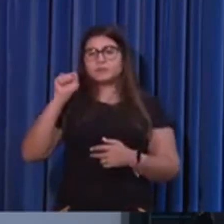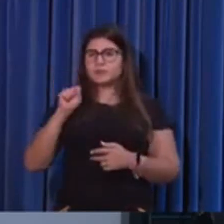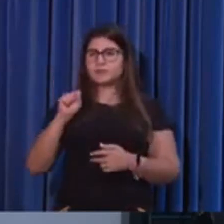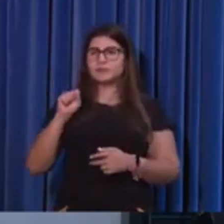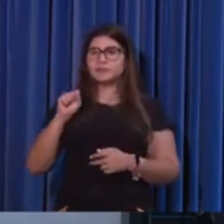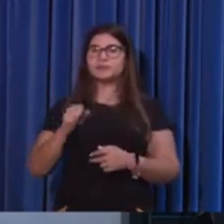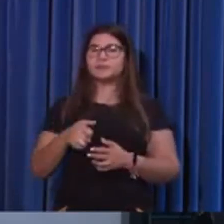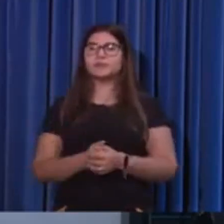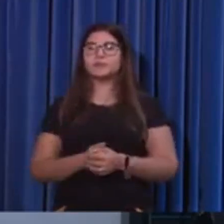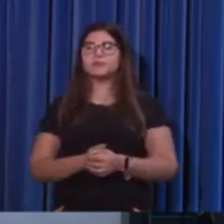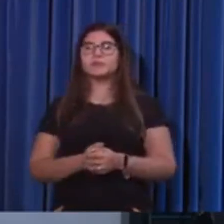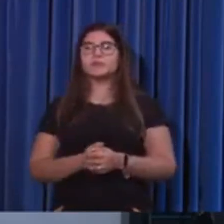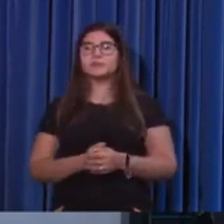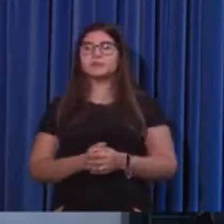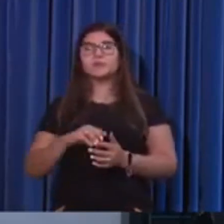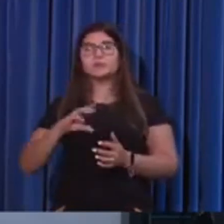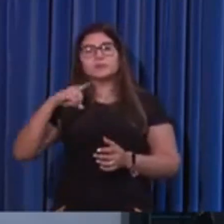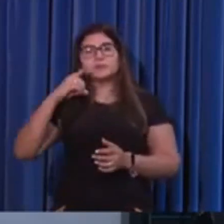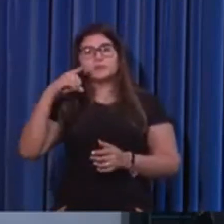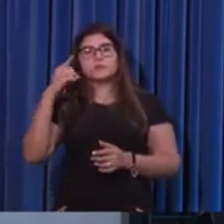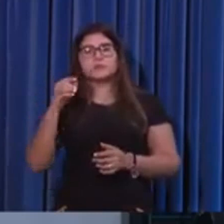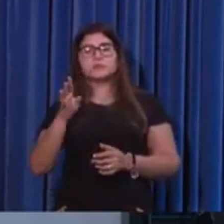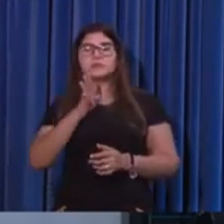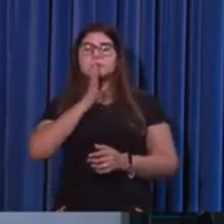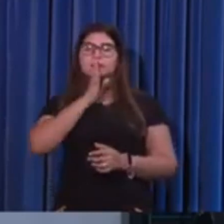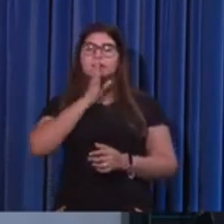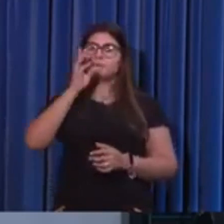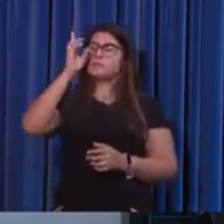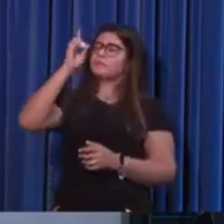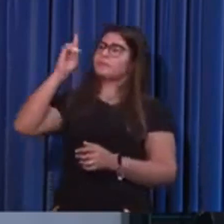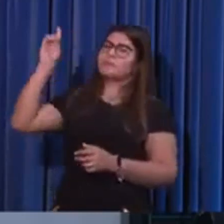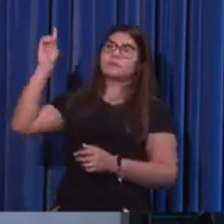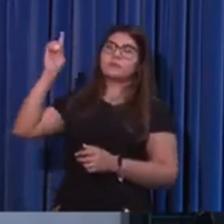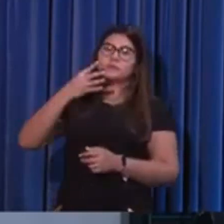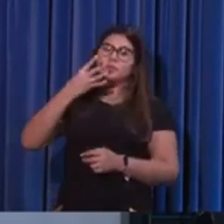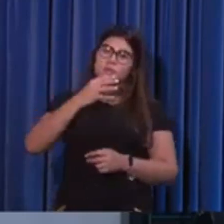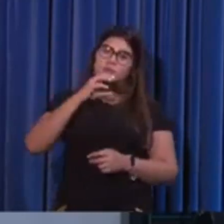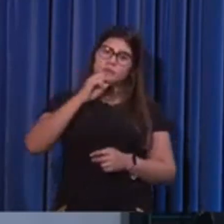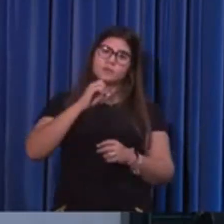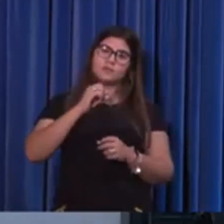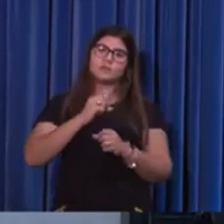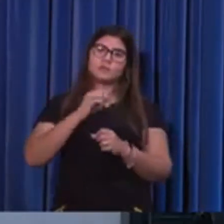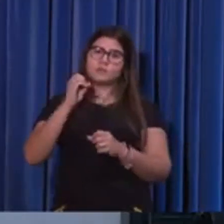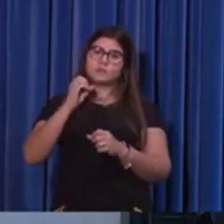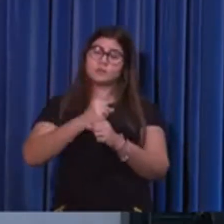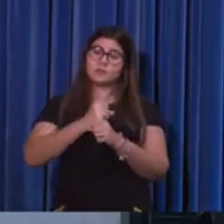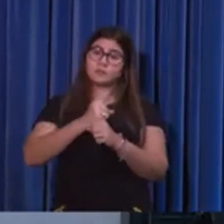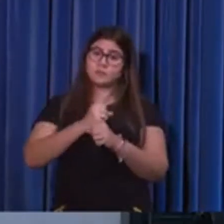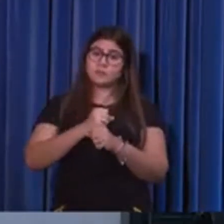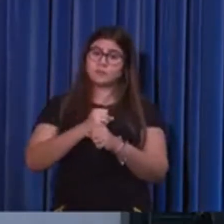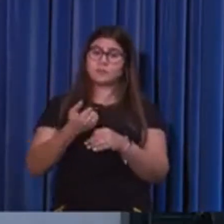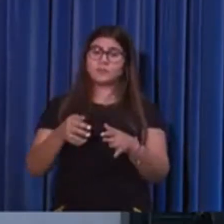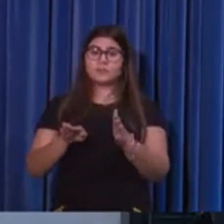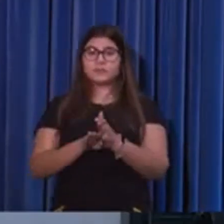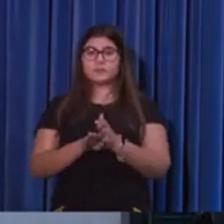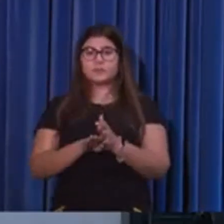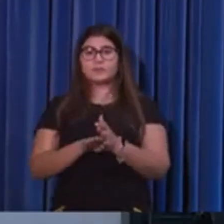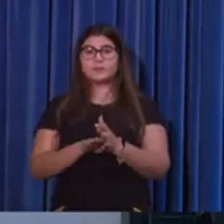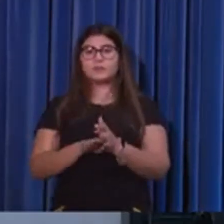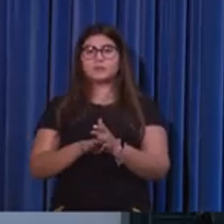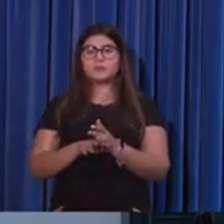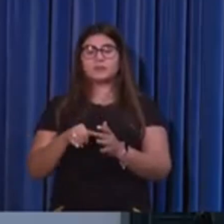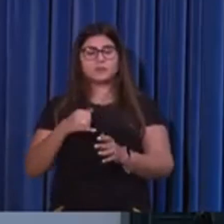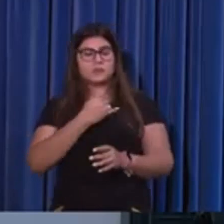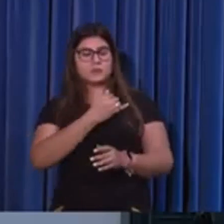de silêncio de Deus para com o povo de Israel. Até a vinda de João Batista, que vem dizendo aquele como